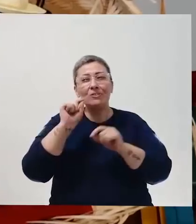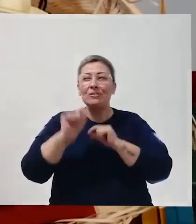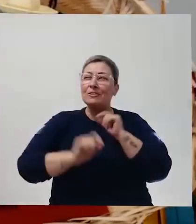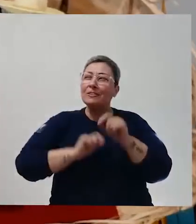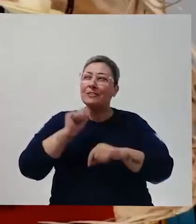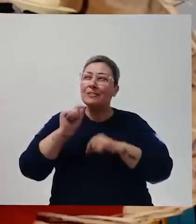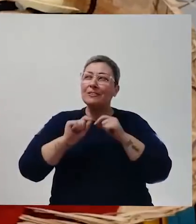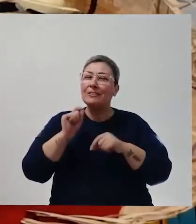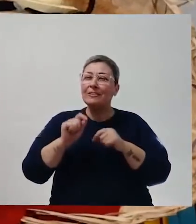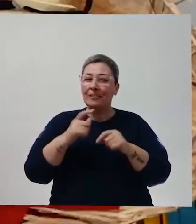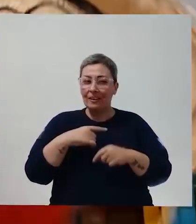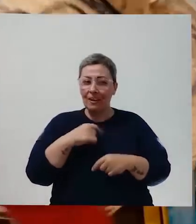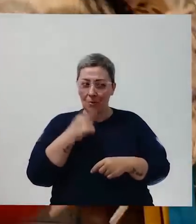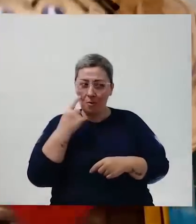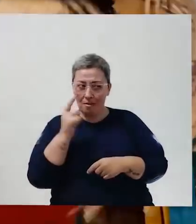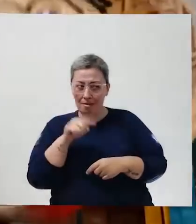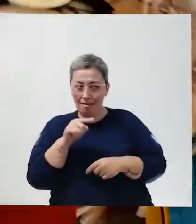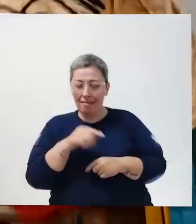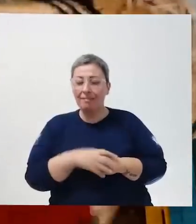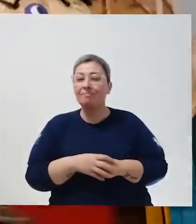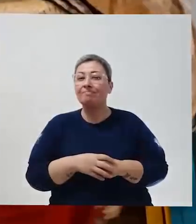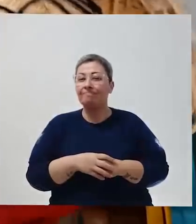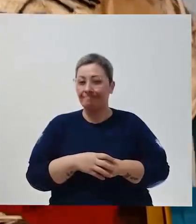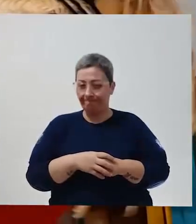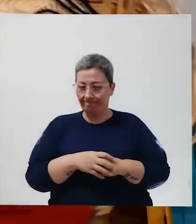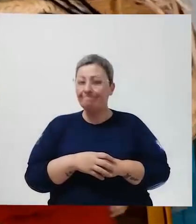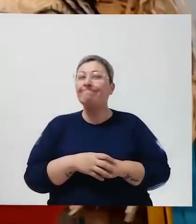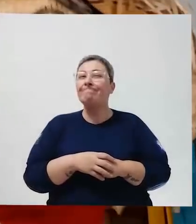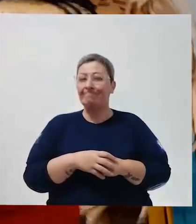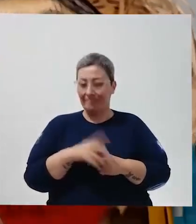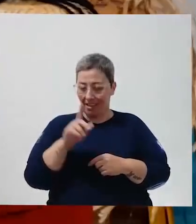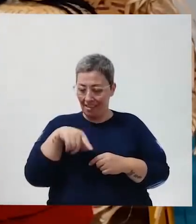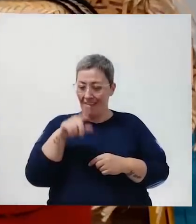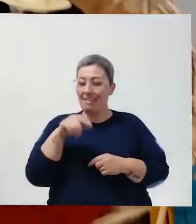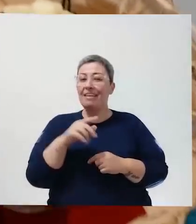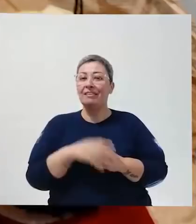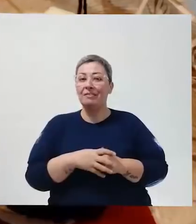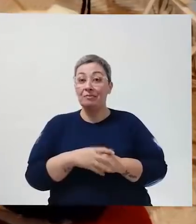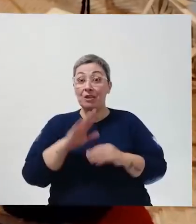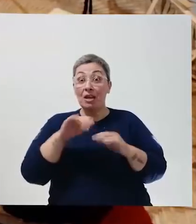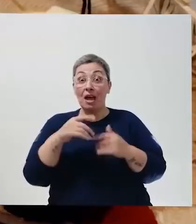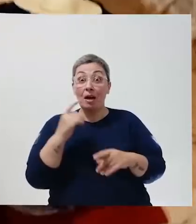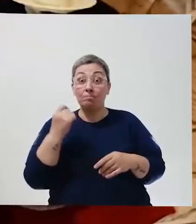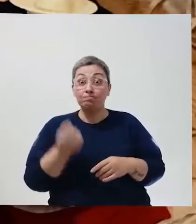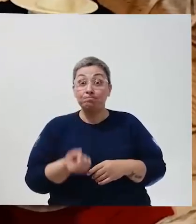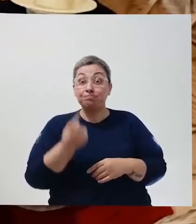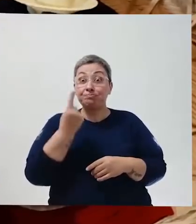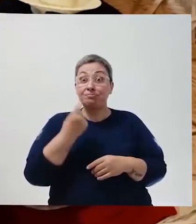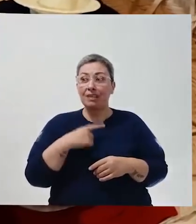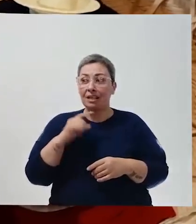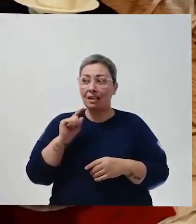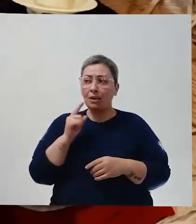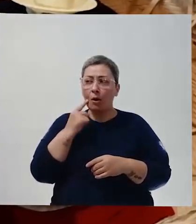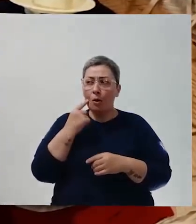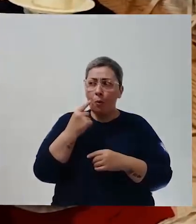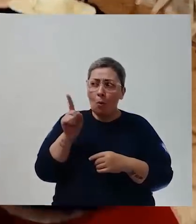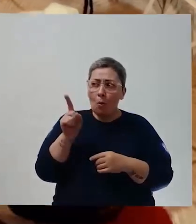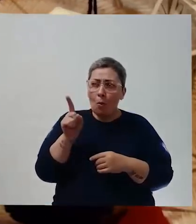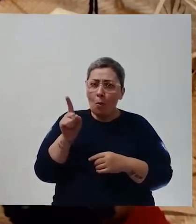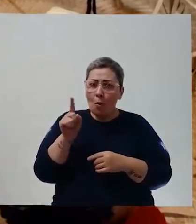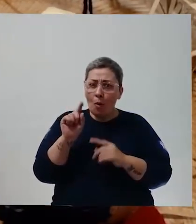ele faria. Não é isso, Pedro? É isso, quando de repente ele avistou ao